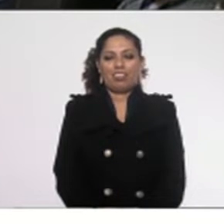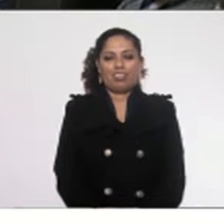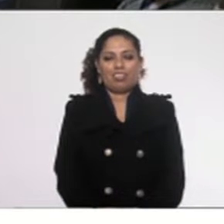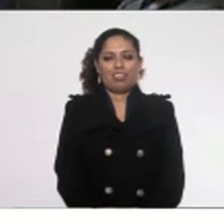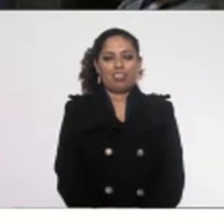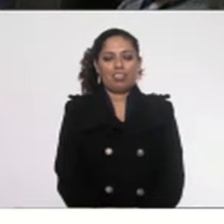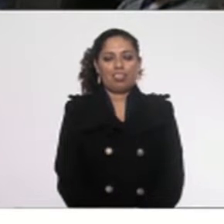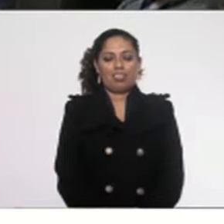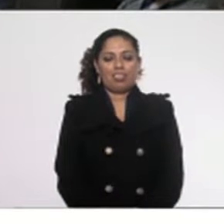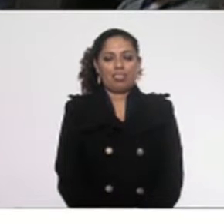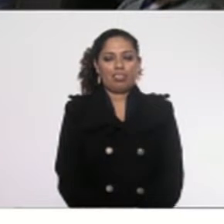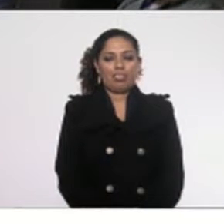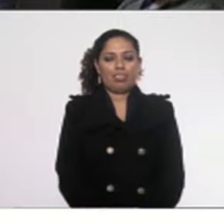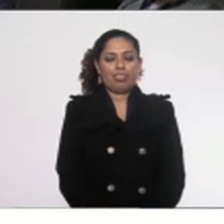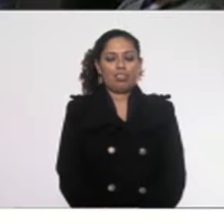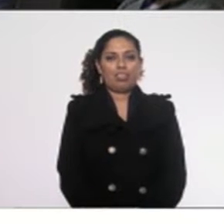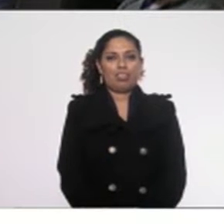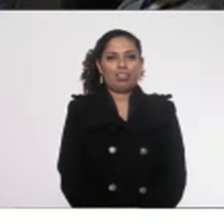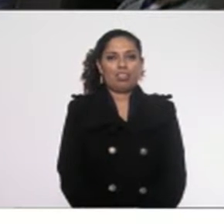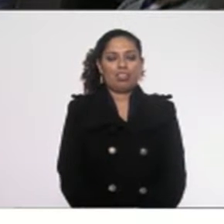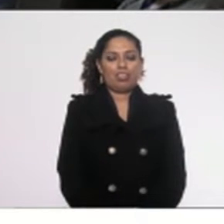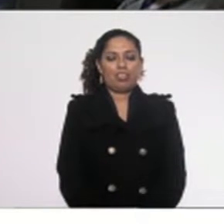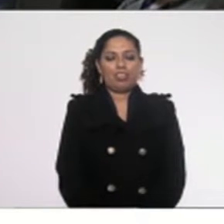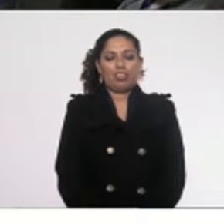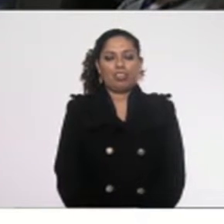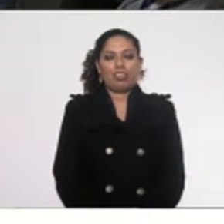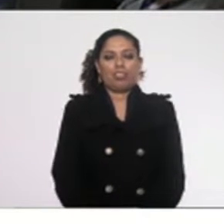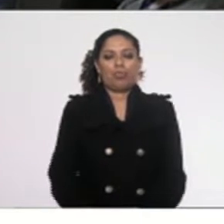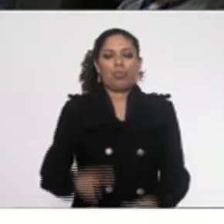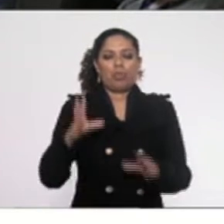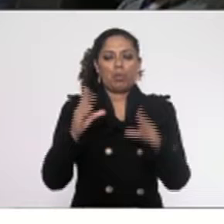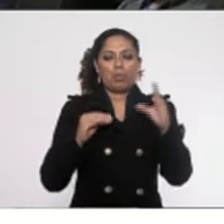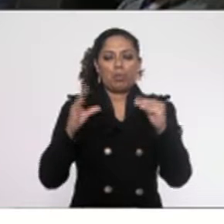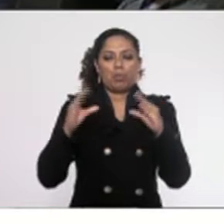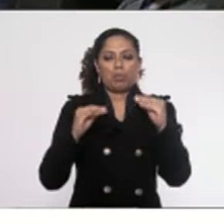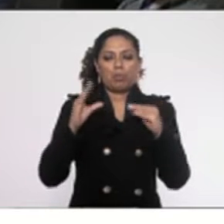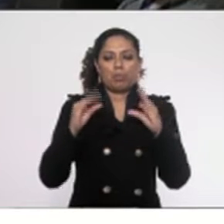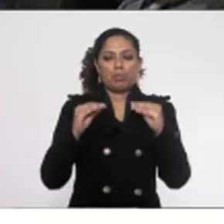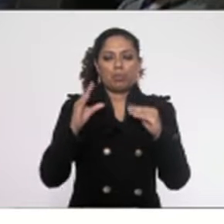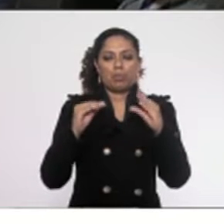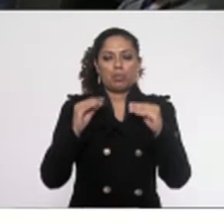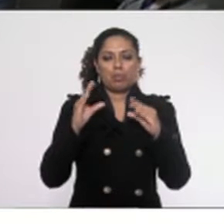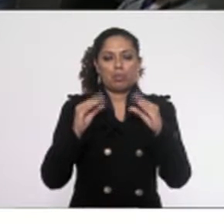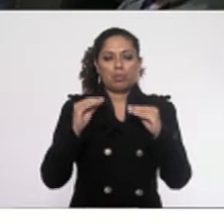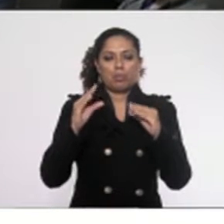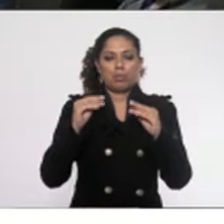Aí a sua, na proposta de Vossa Excelência, tirar... É 179. Aqui, ó.